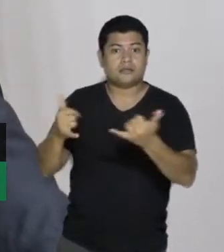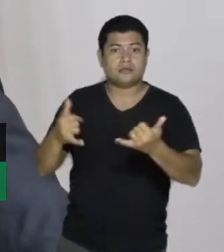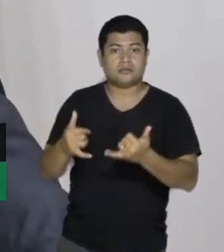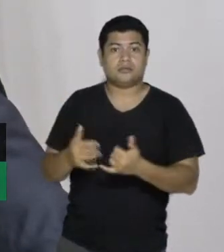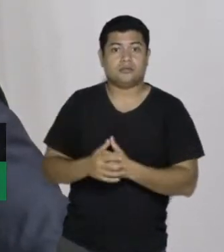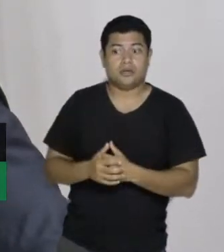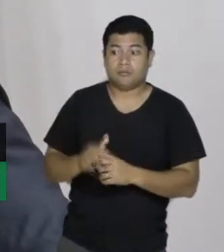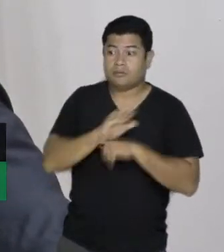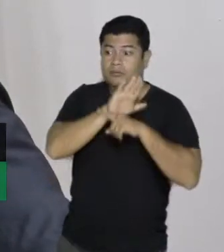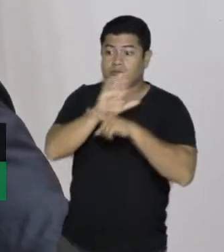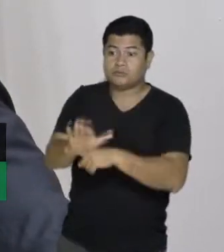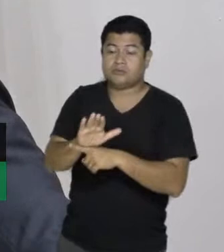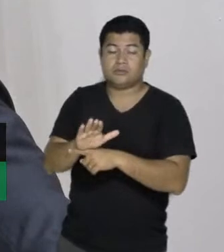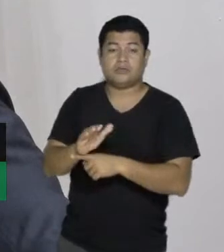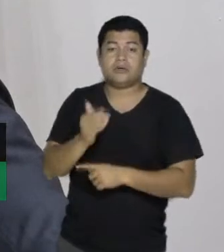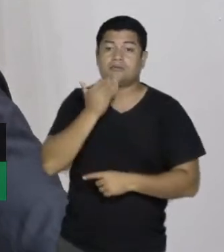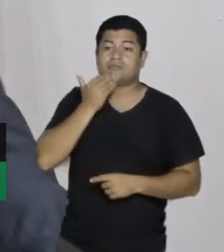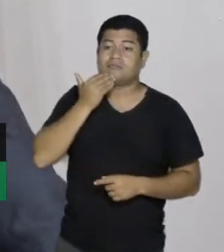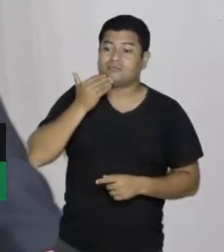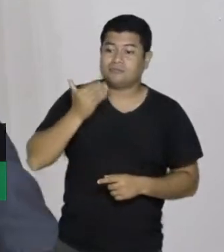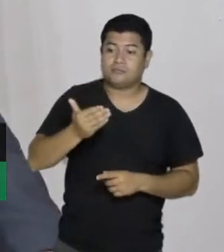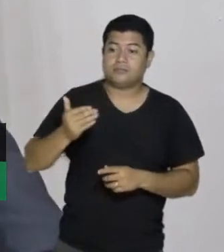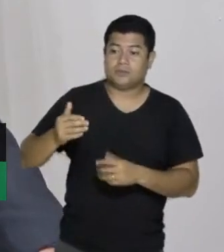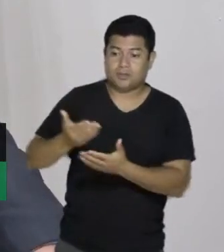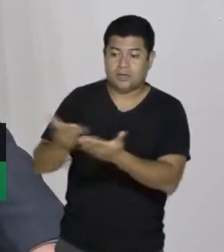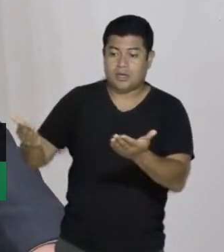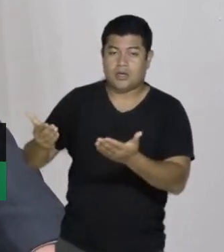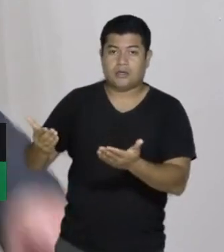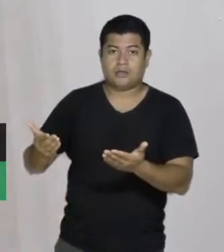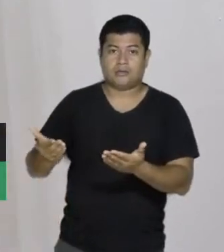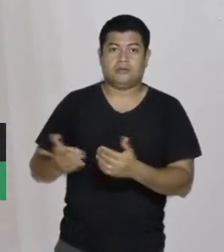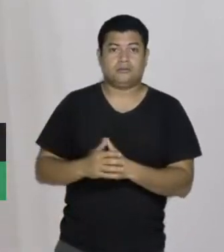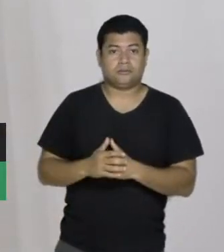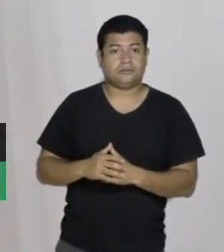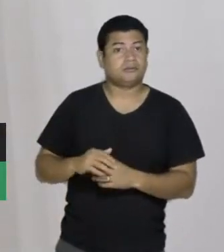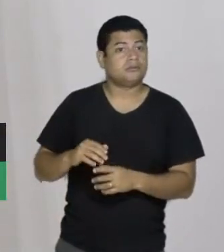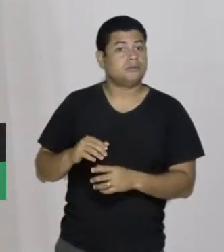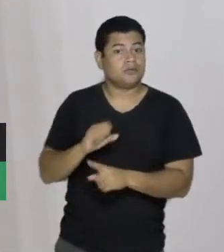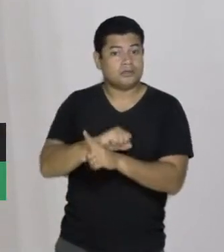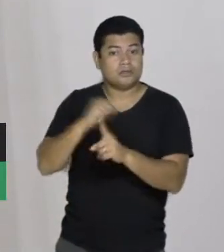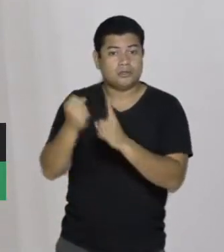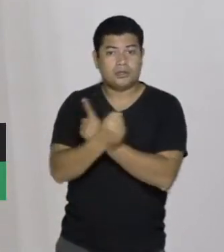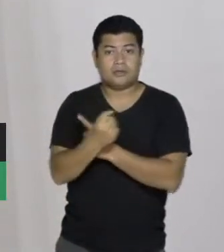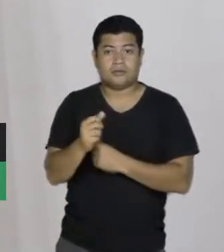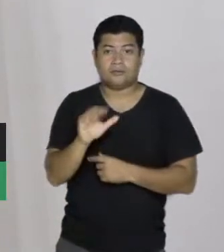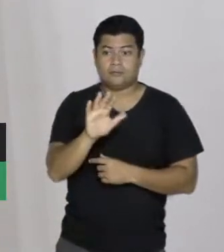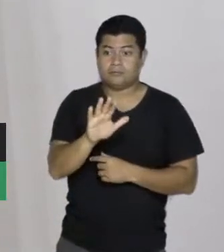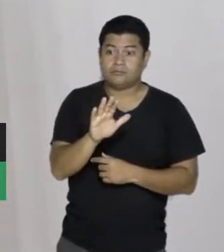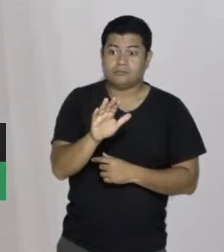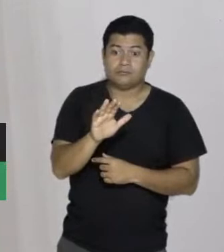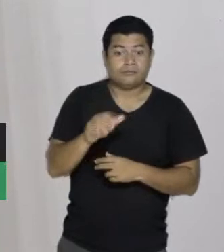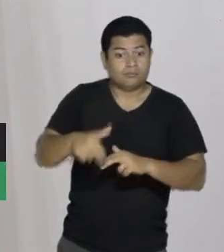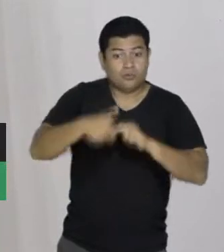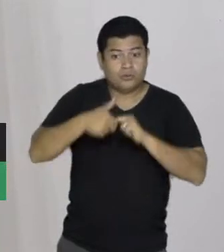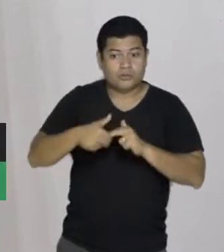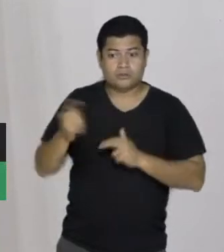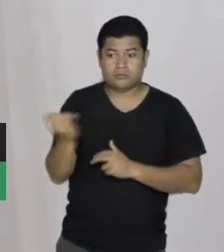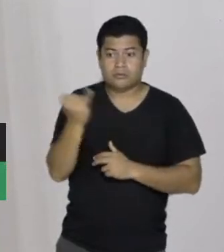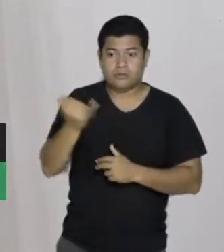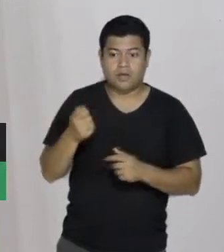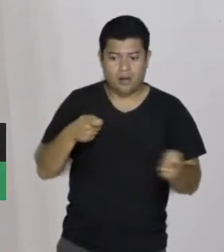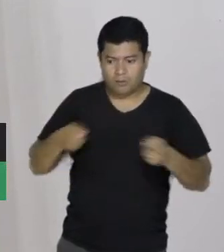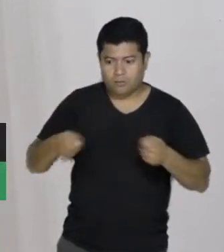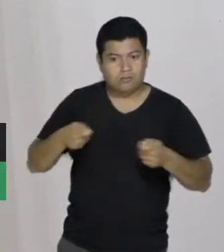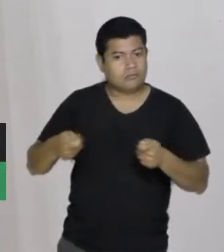é fundamental é prioritária para tanto nós deveríamos ter sim uma